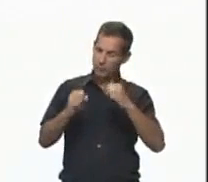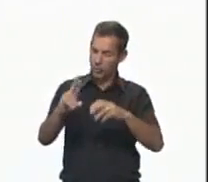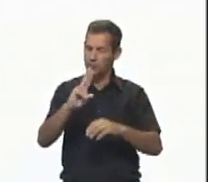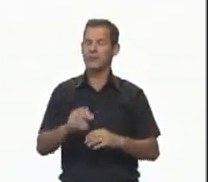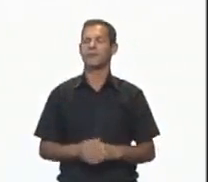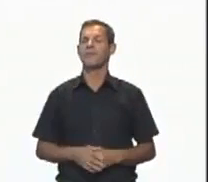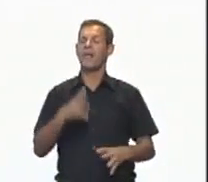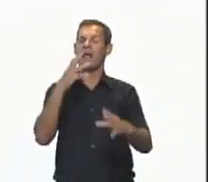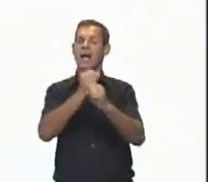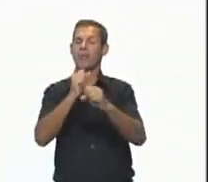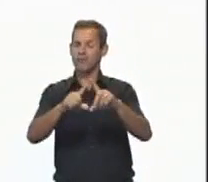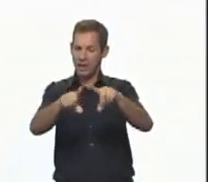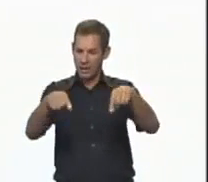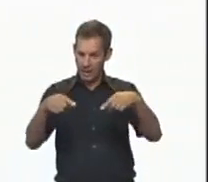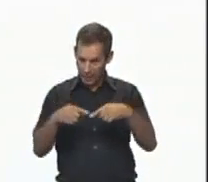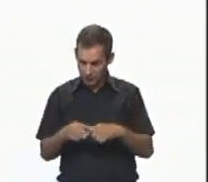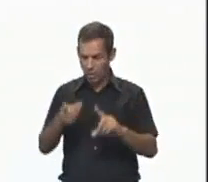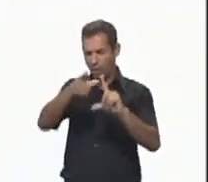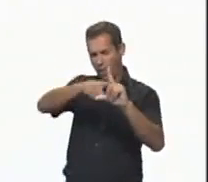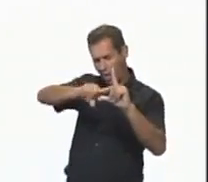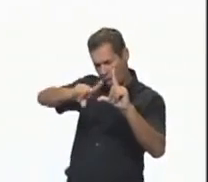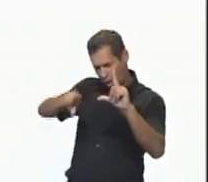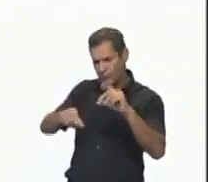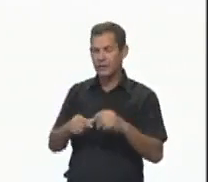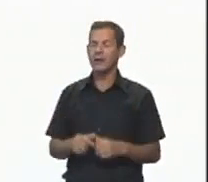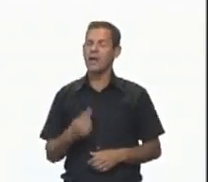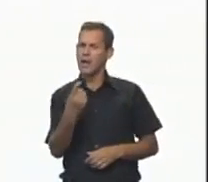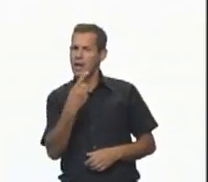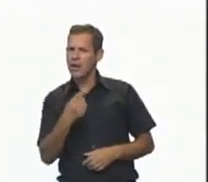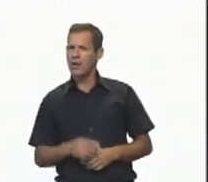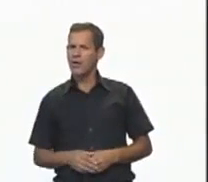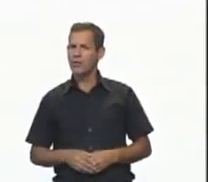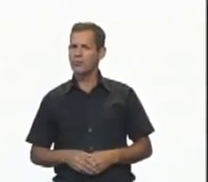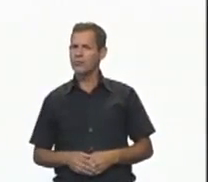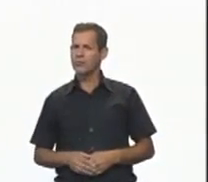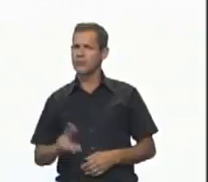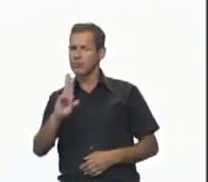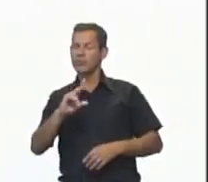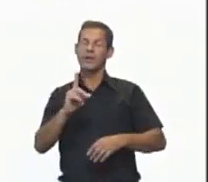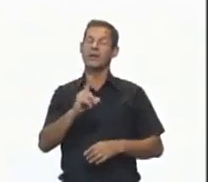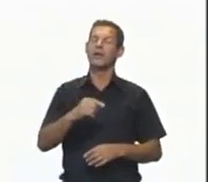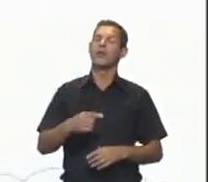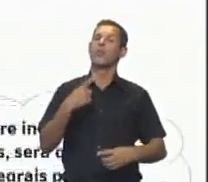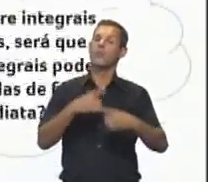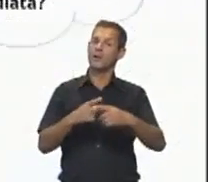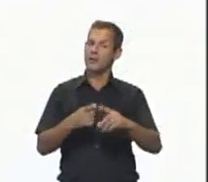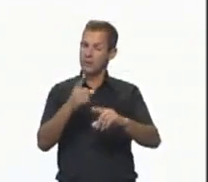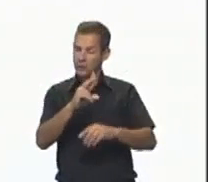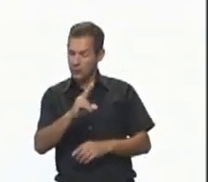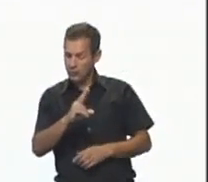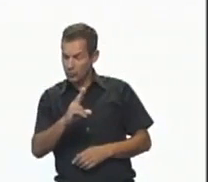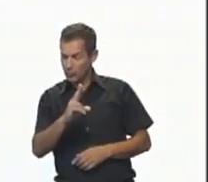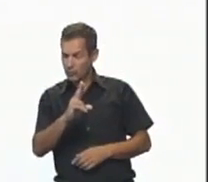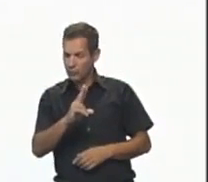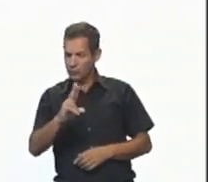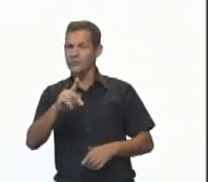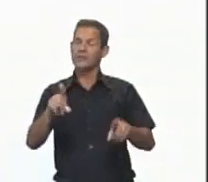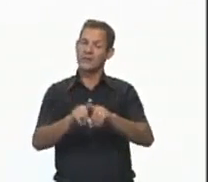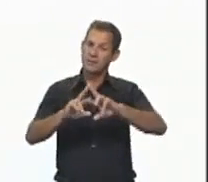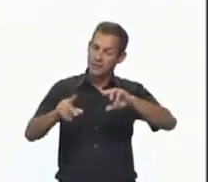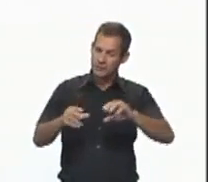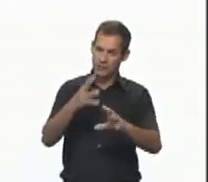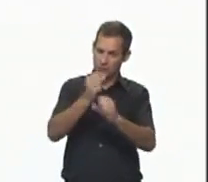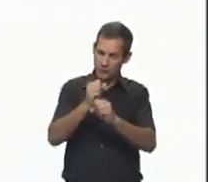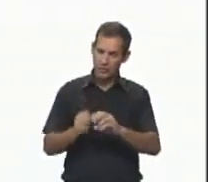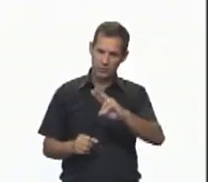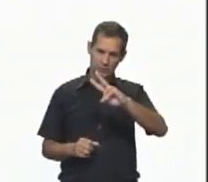utilizadas para calcular áreas entre curvas. Será essa a única aplicação? Não, como eu falei, uma outra aplicação das integrais é o